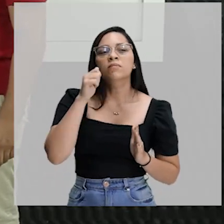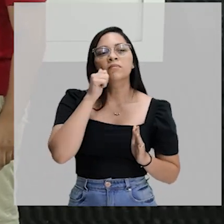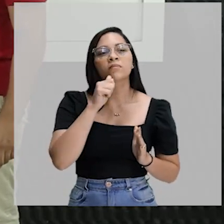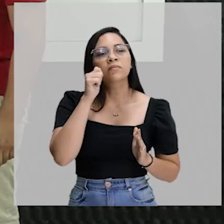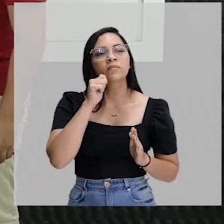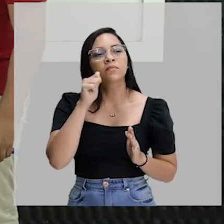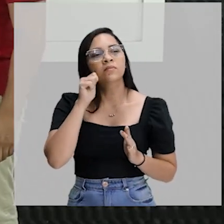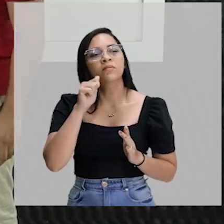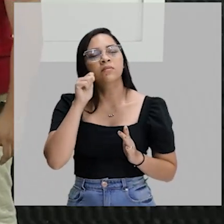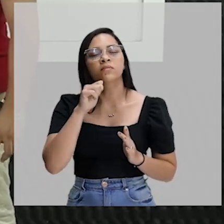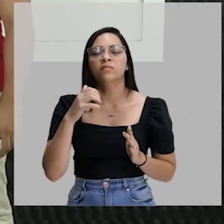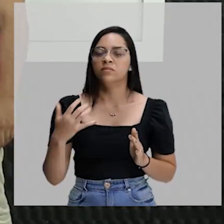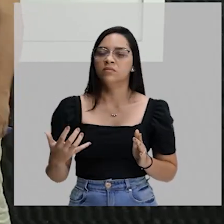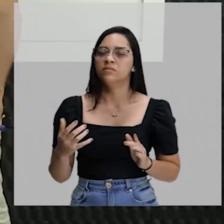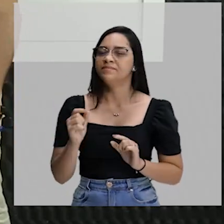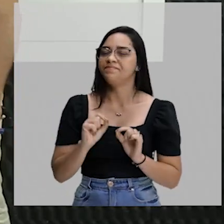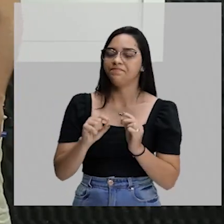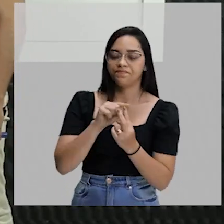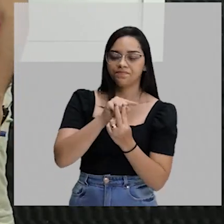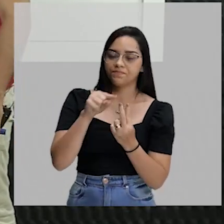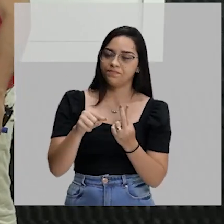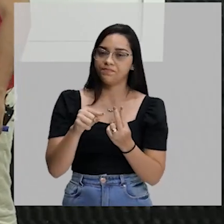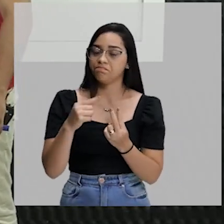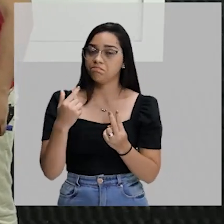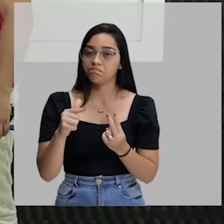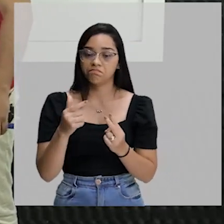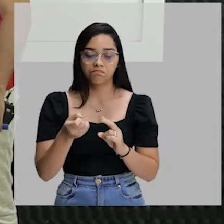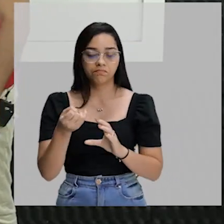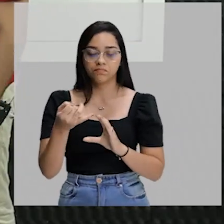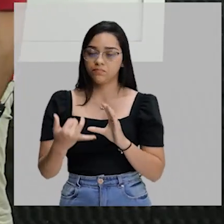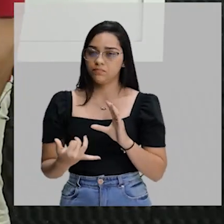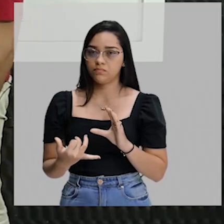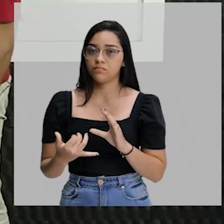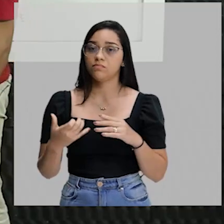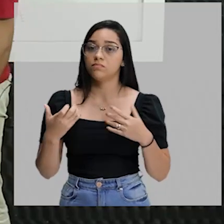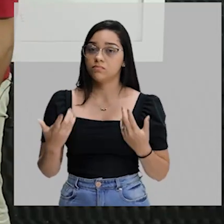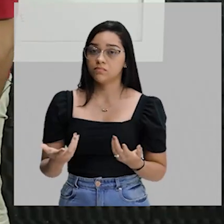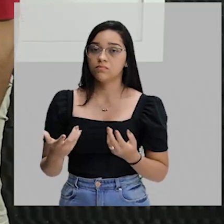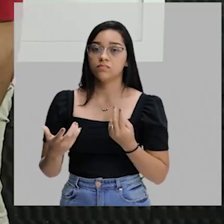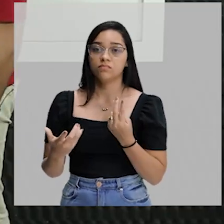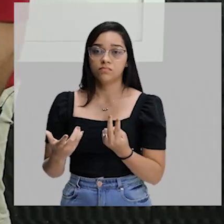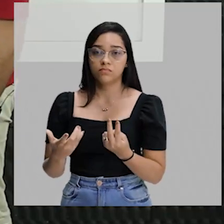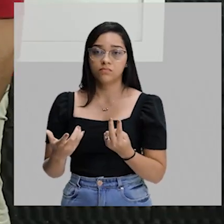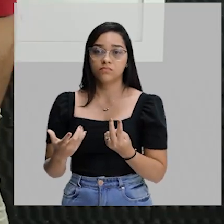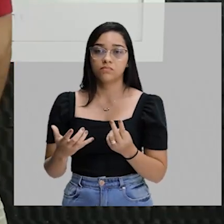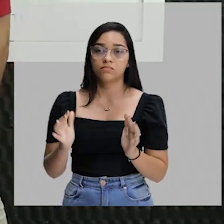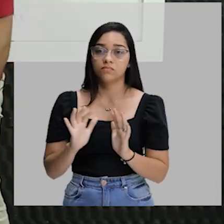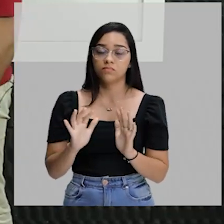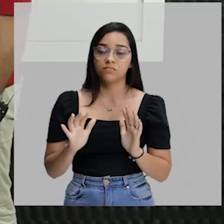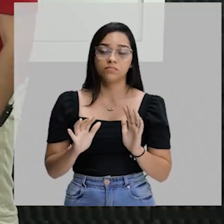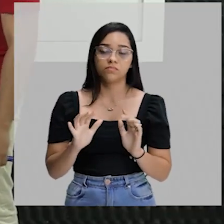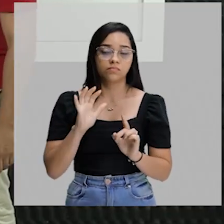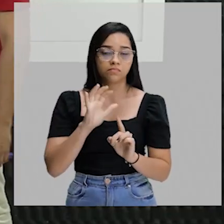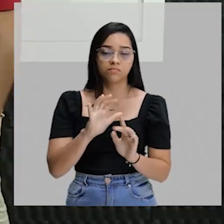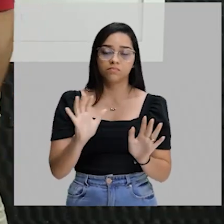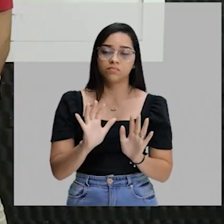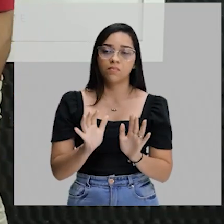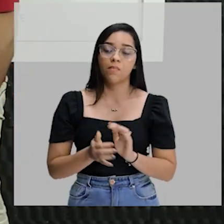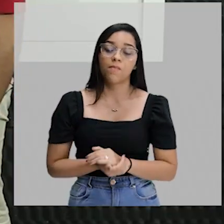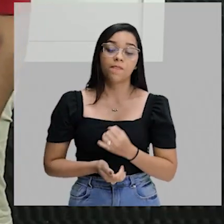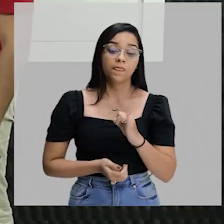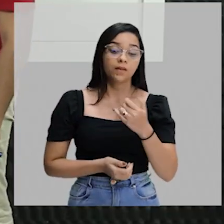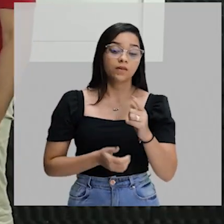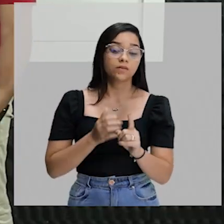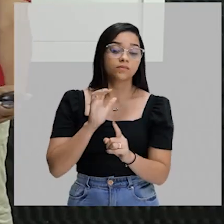aqui, tá? Então, esses dois indivíduos não têm essa característica. Então, os dois não são afetados. Se eles não